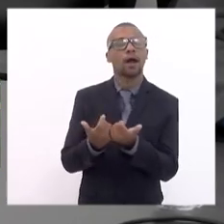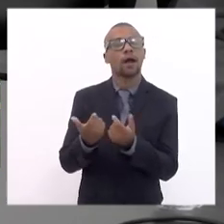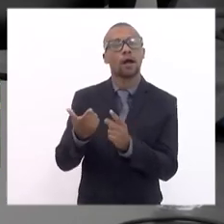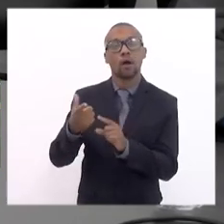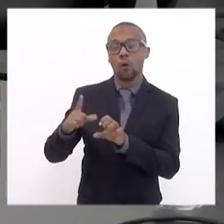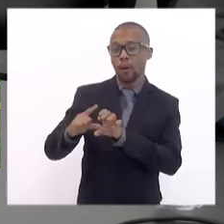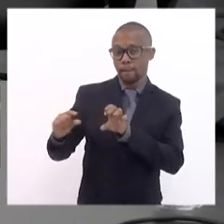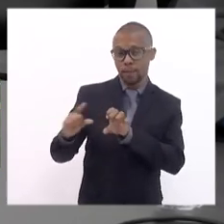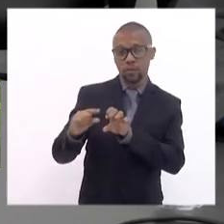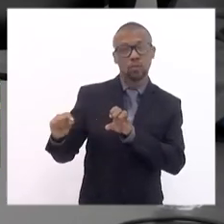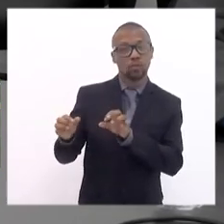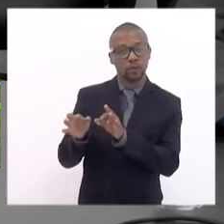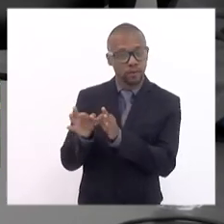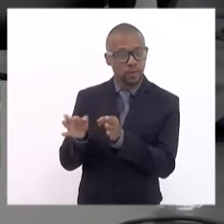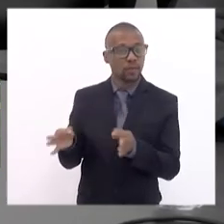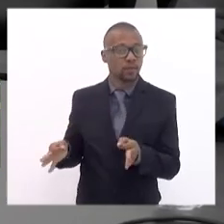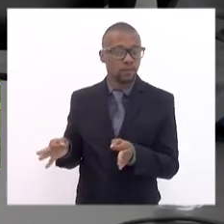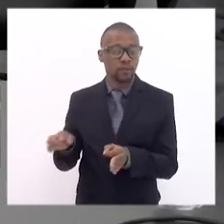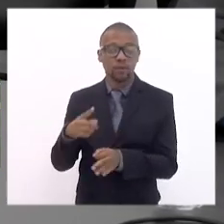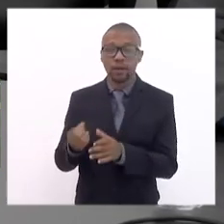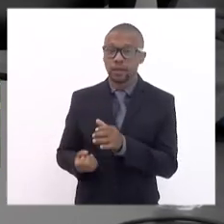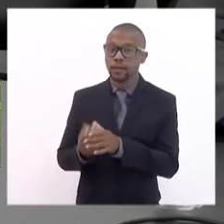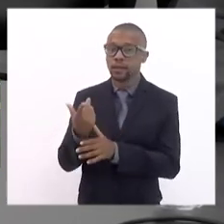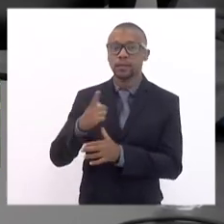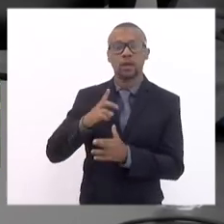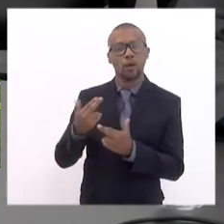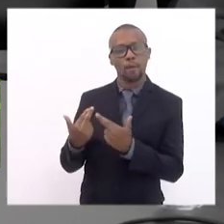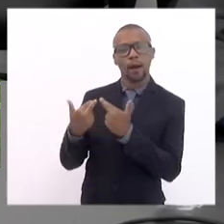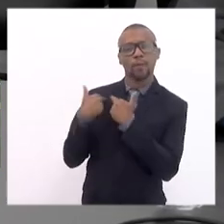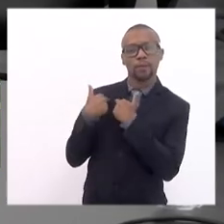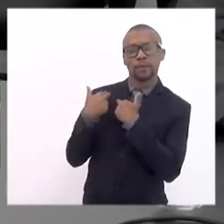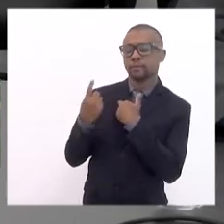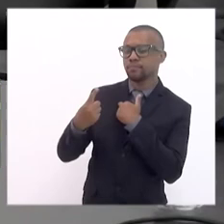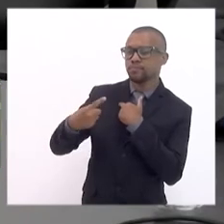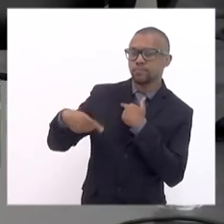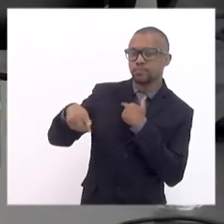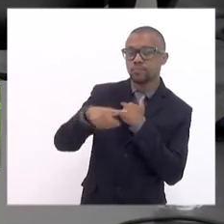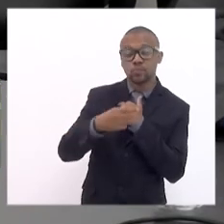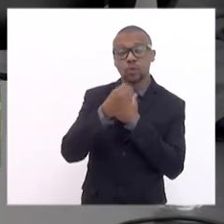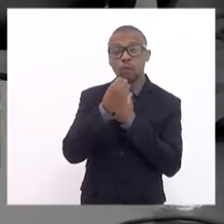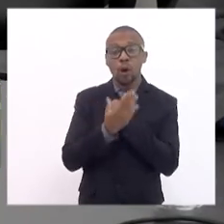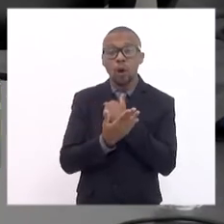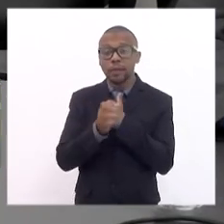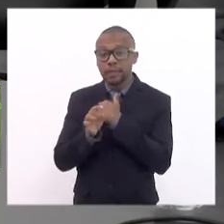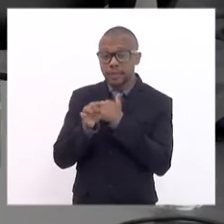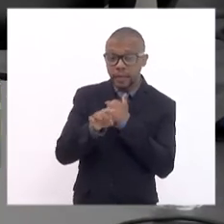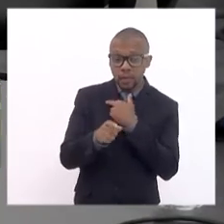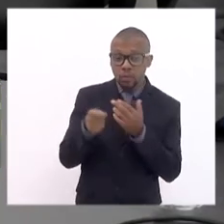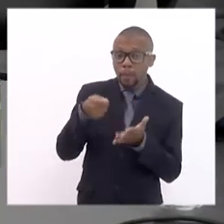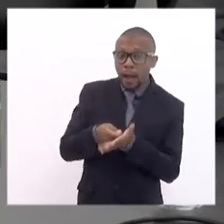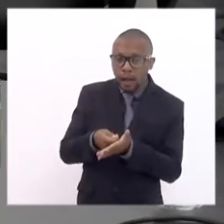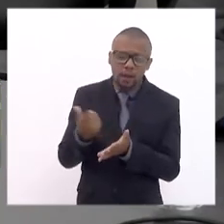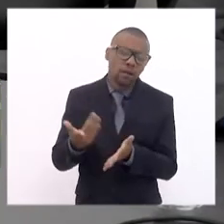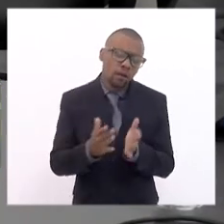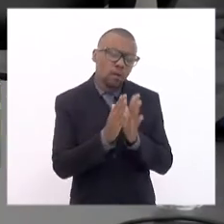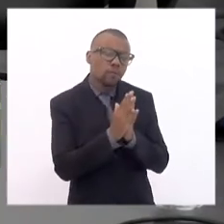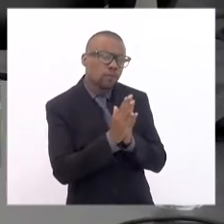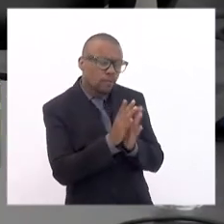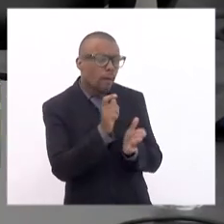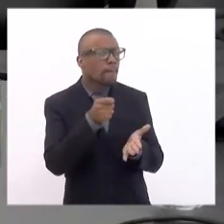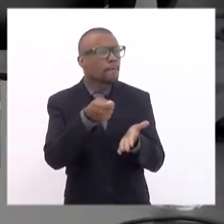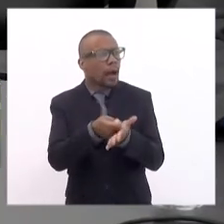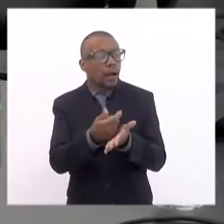reiterar... Legitima a demanda, né? Exatamente, cria uma responsabilidade entre eles. É muito legal, porque se um não paga, o outro já... Pô, paga lá que o boleto está